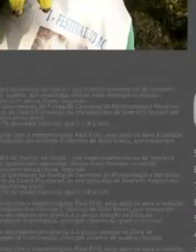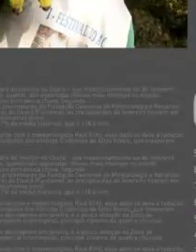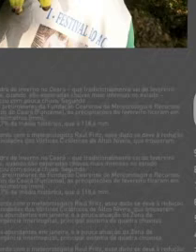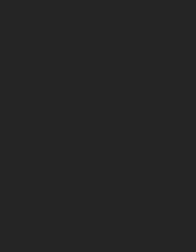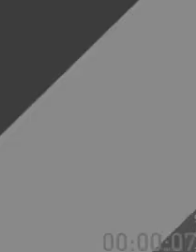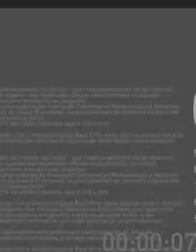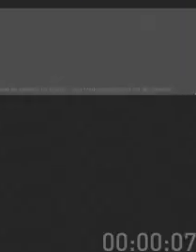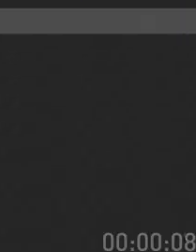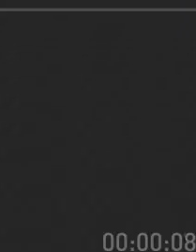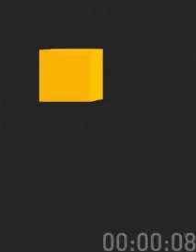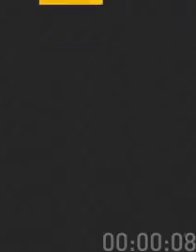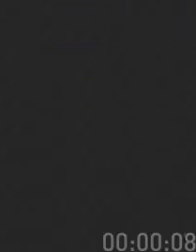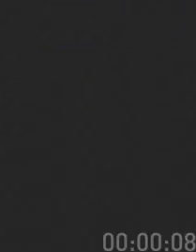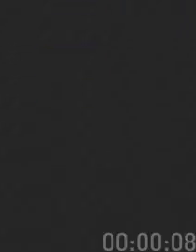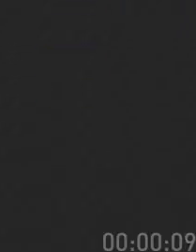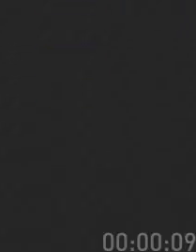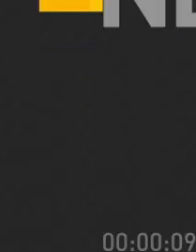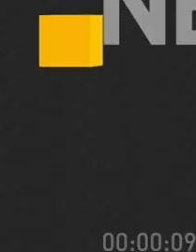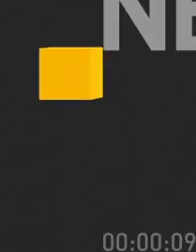ae